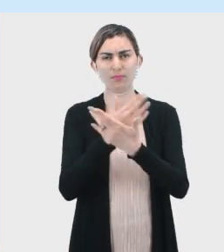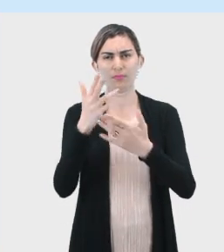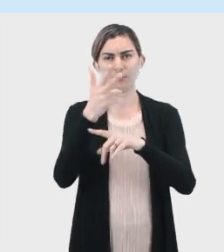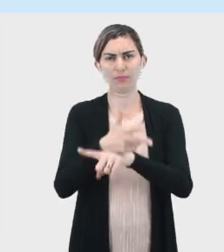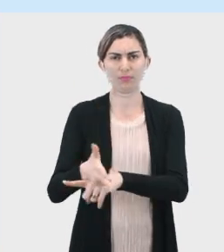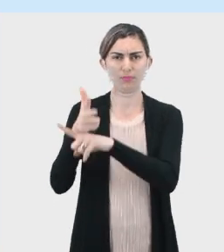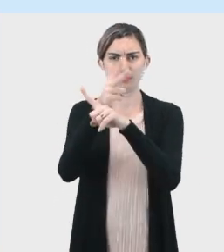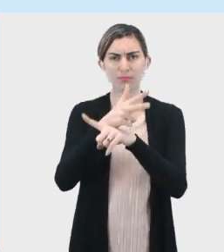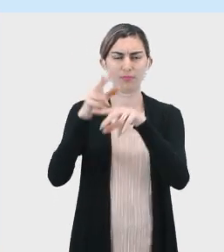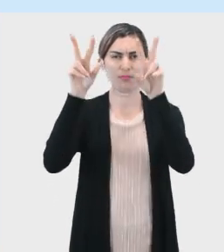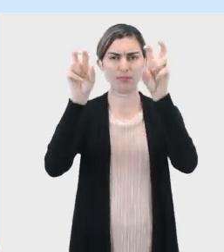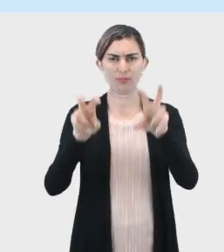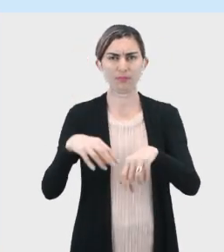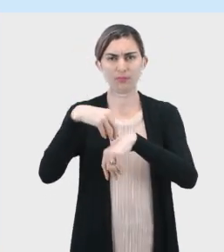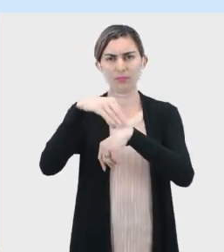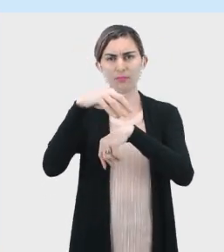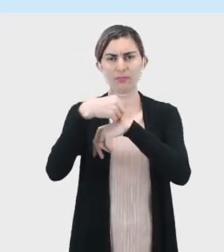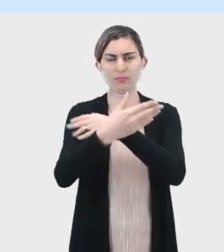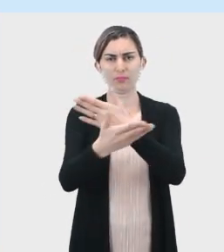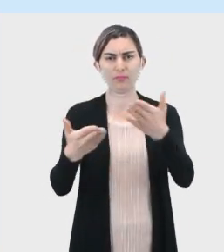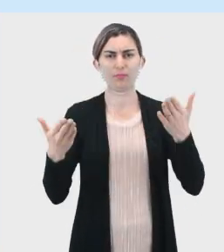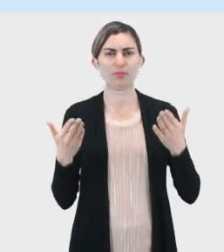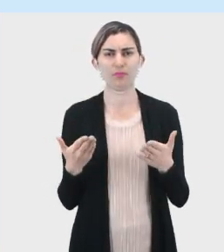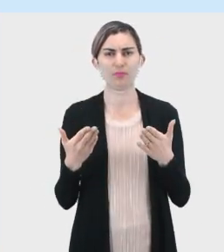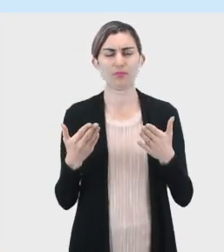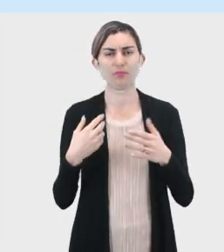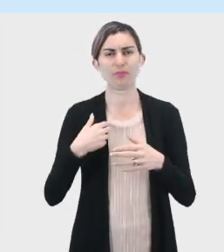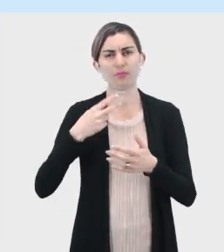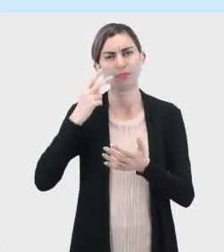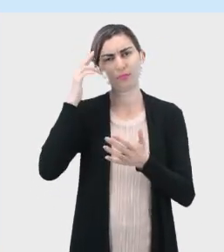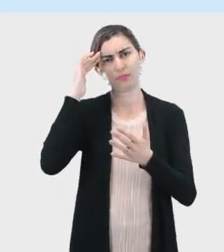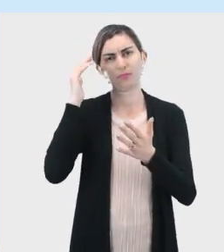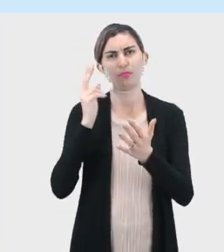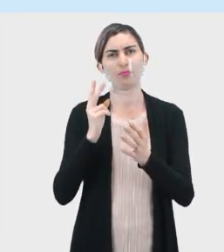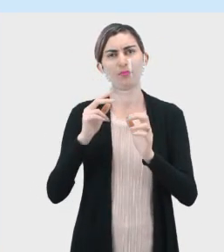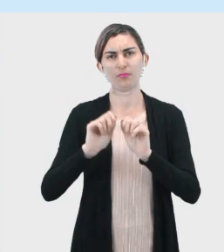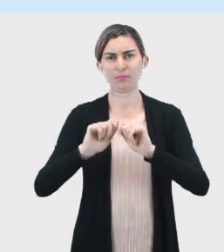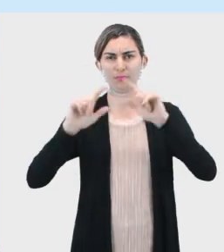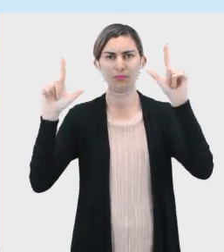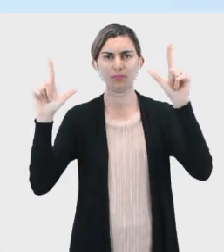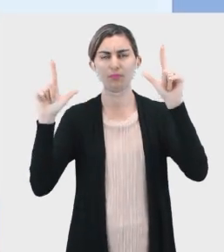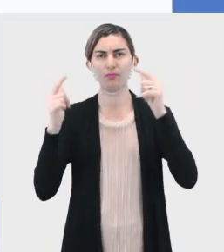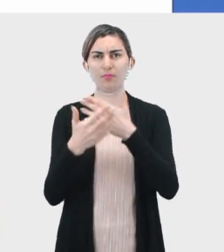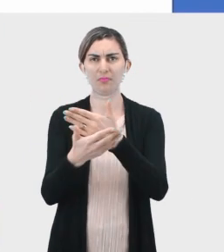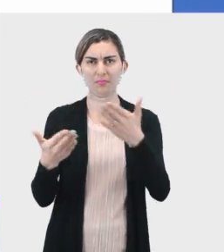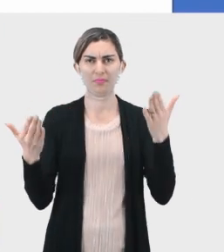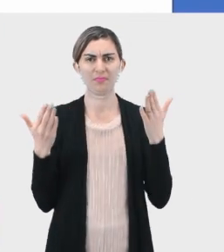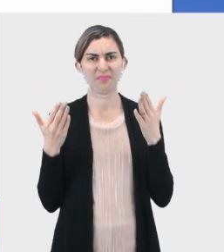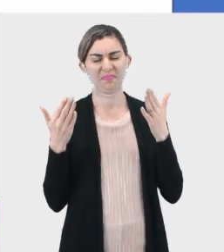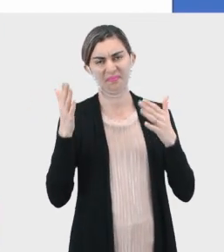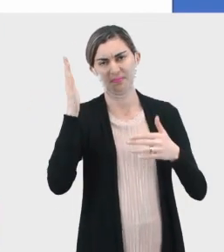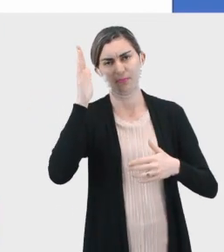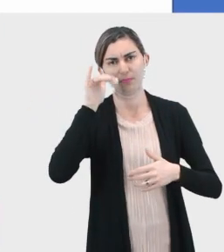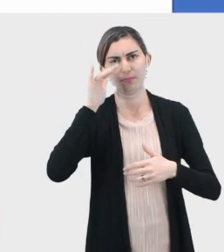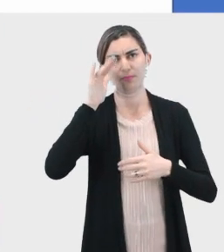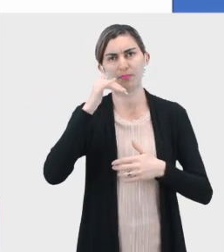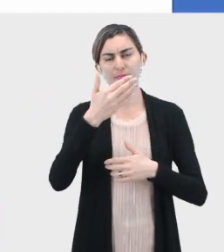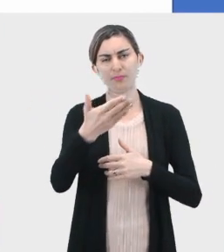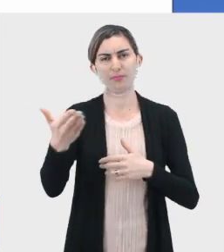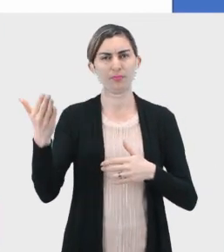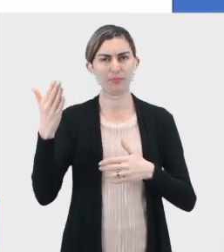ver alguns vídeos sobre o que eu estou trazendo para você. Segue aí a próxima tela. A